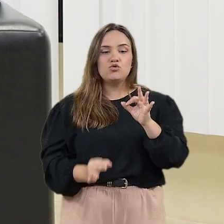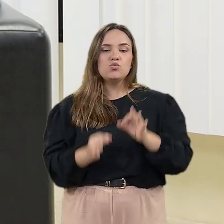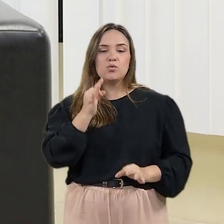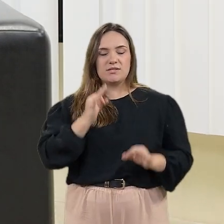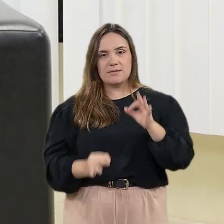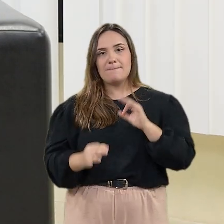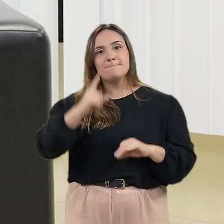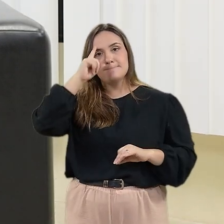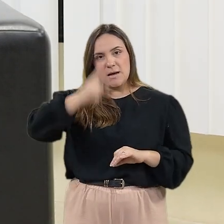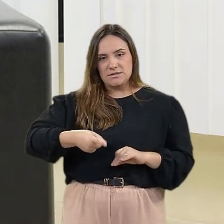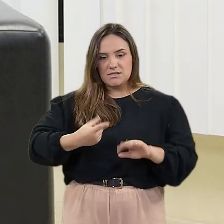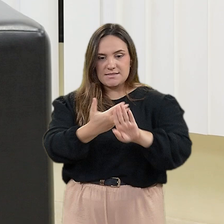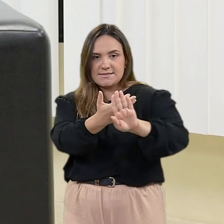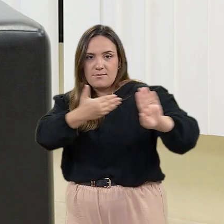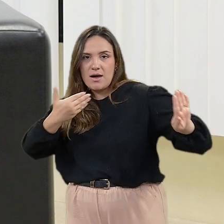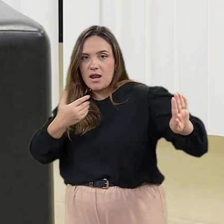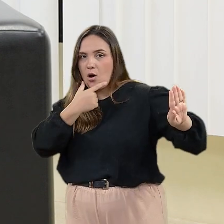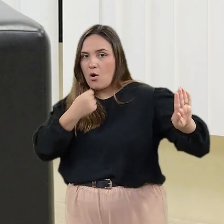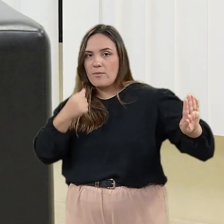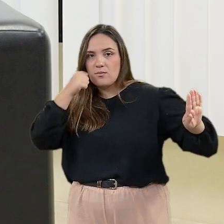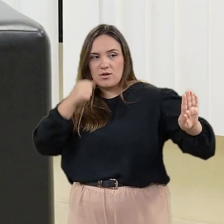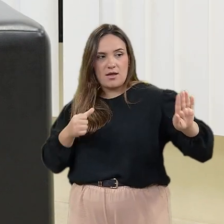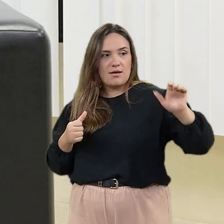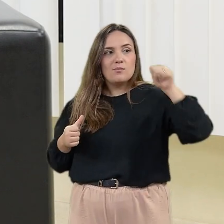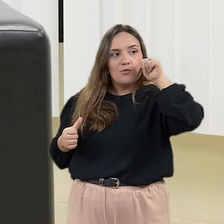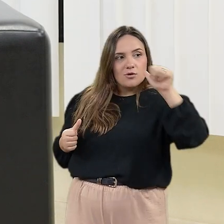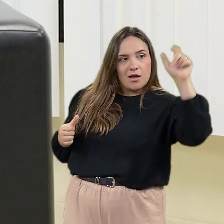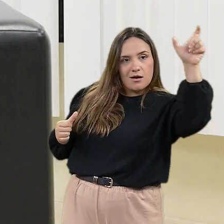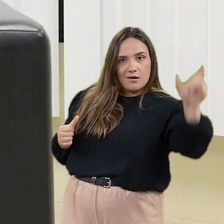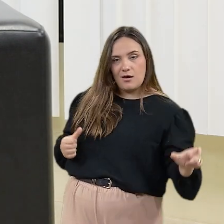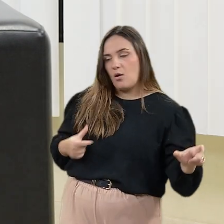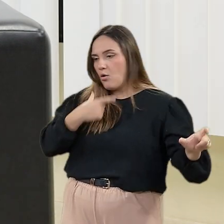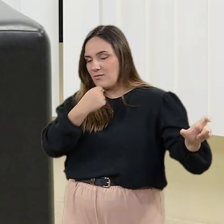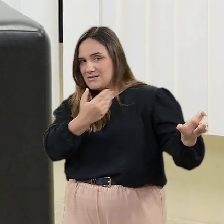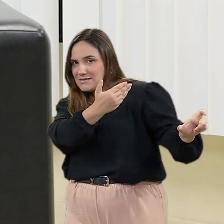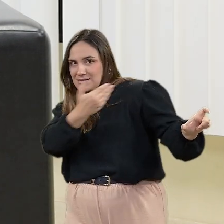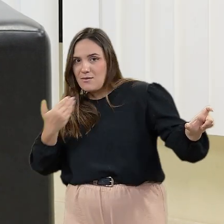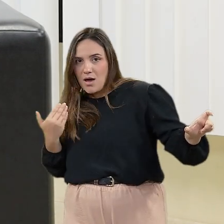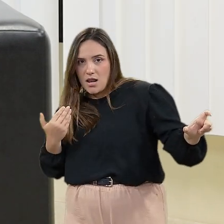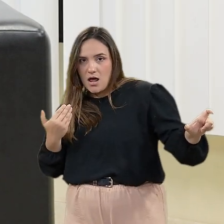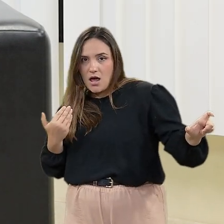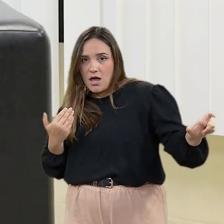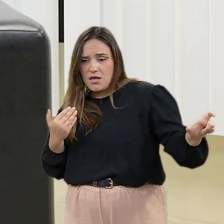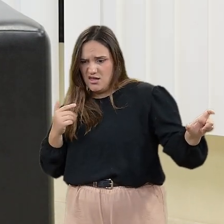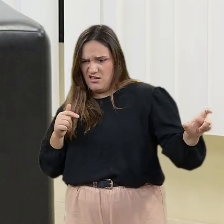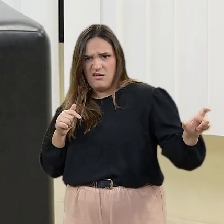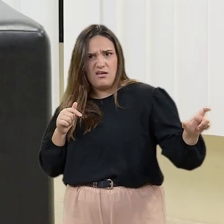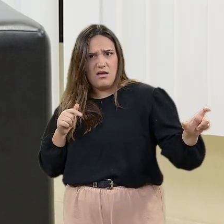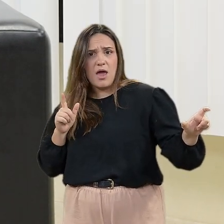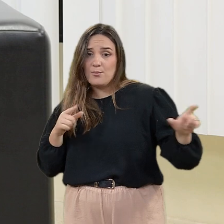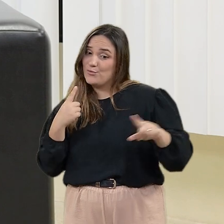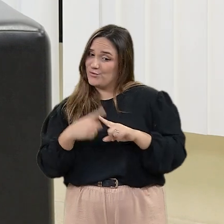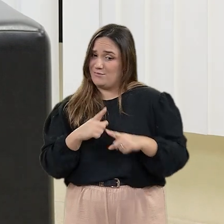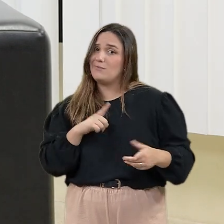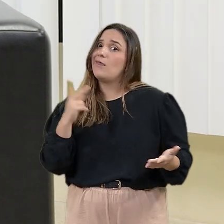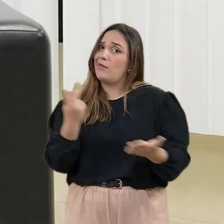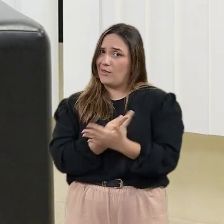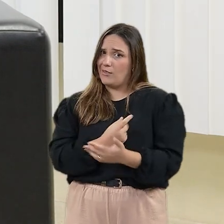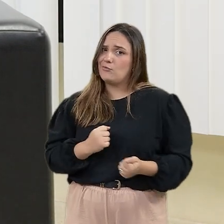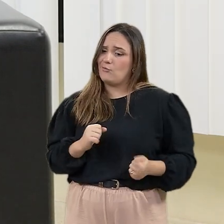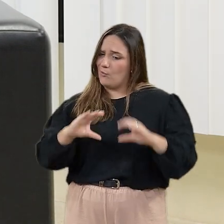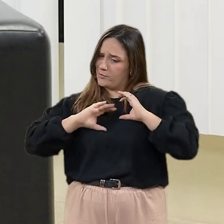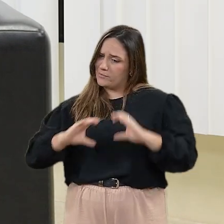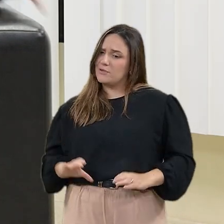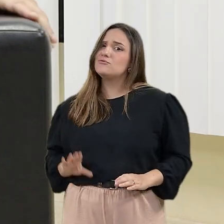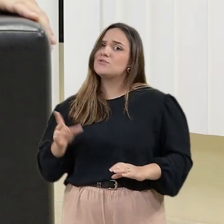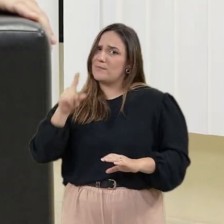teria ocorrido um episódio anterior de violência doméstica. Neste caso, um juiz, uma